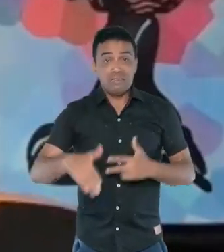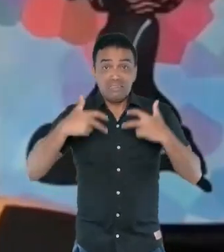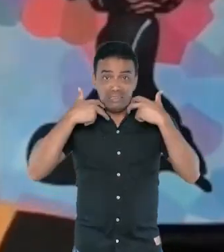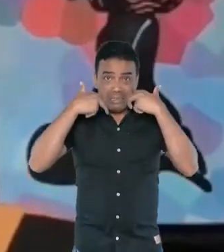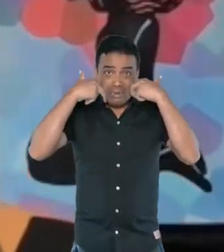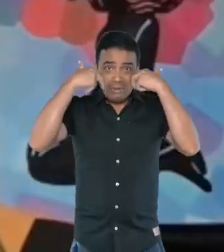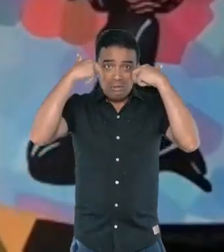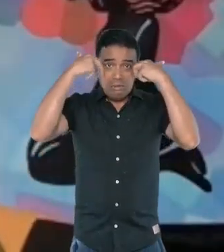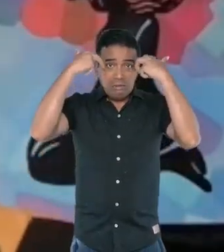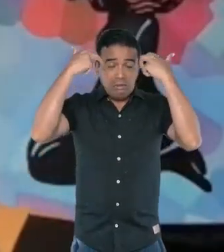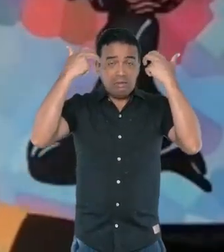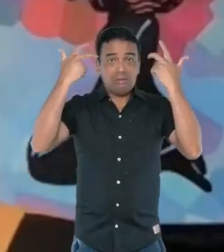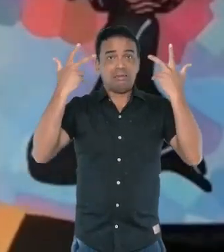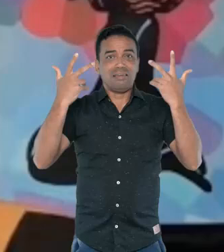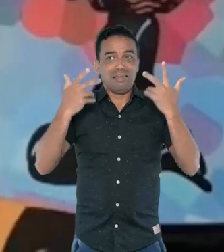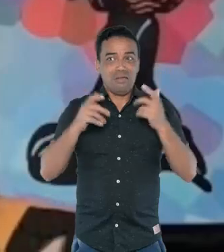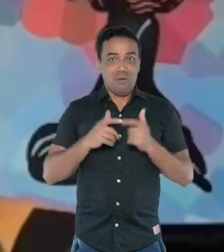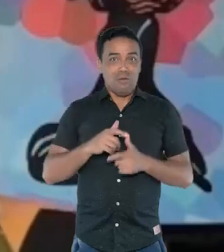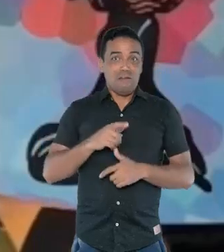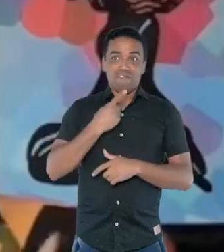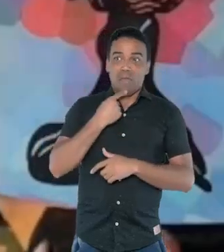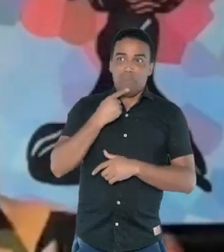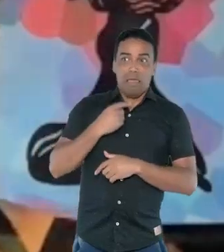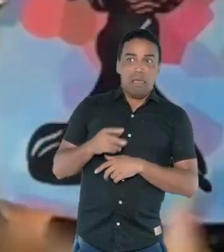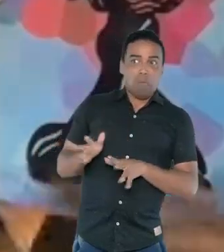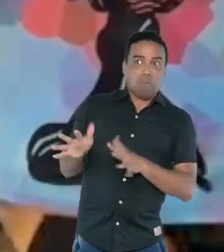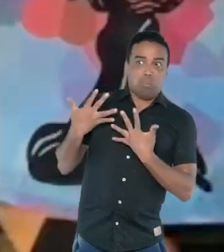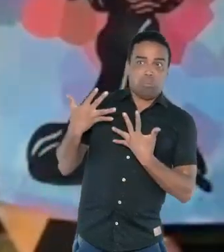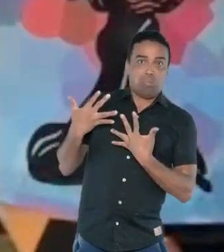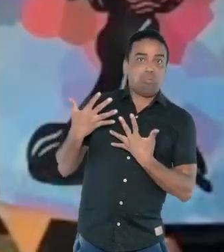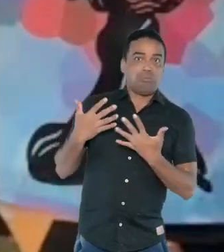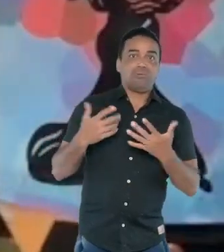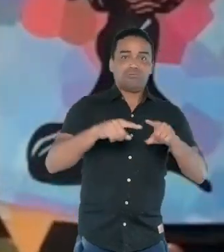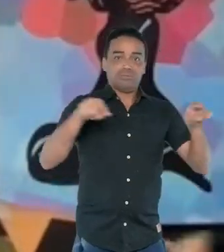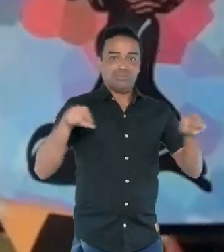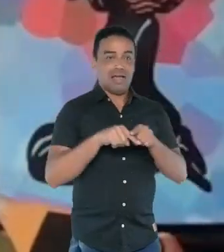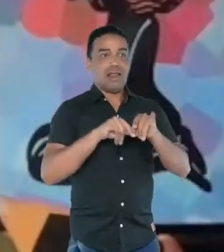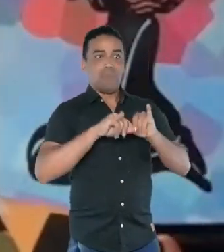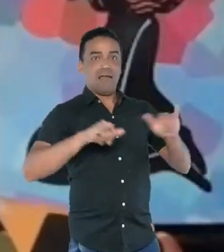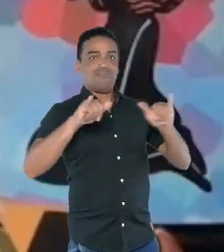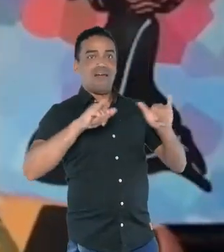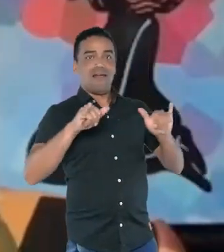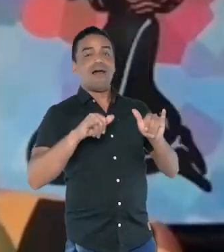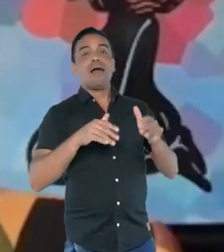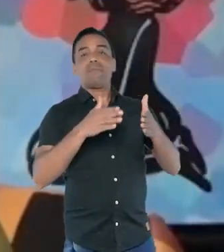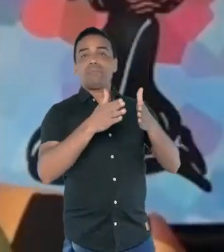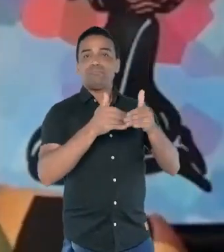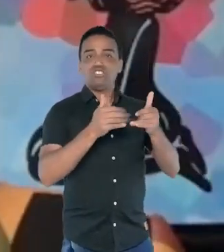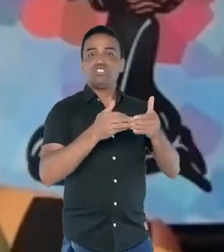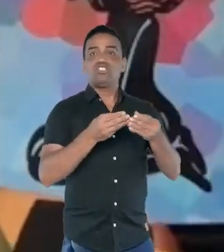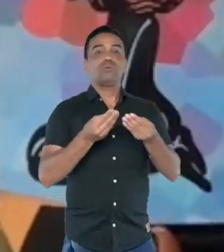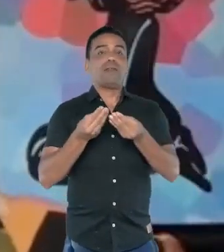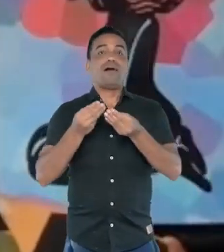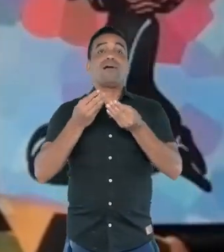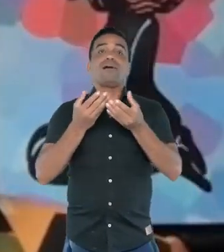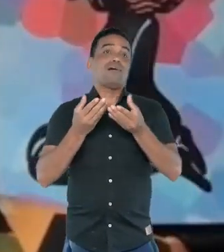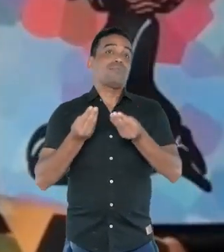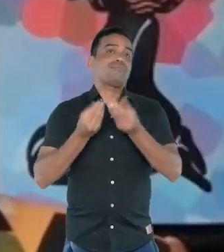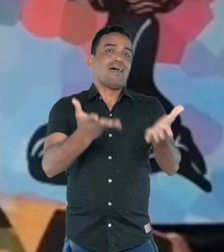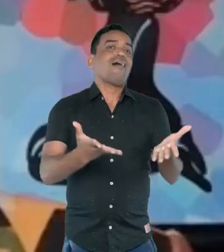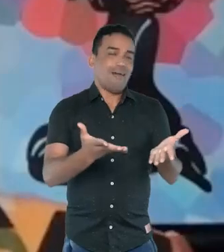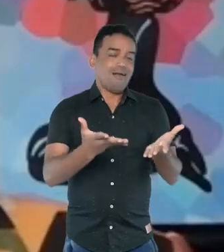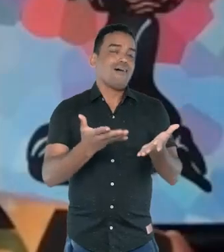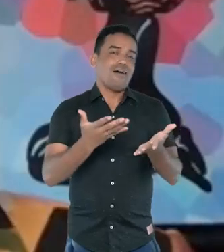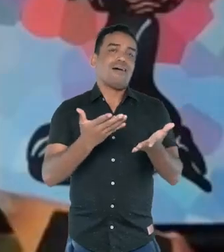pele sensível, que ficava toda vermelha de ter que ir nas salas fazer as campanhas de arrecadação, mas muito corajosa,